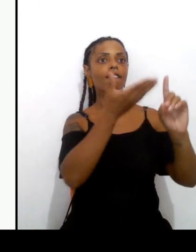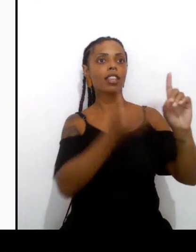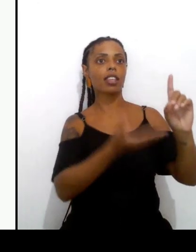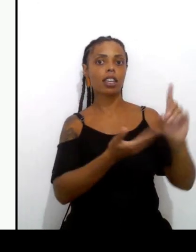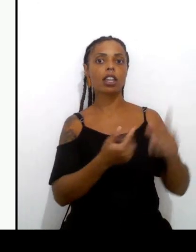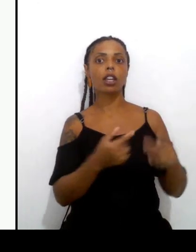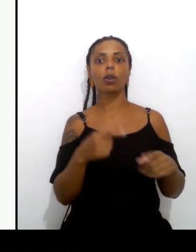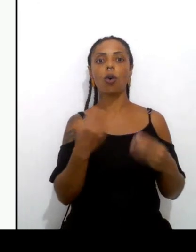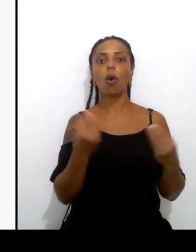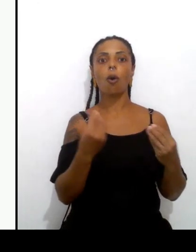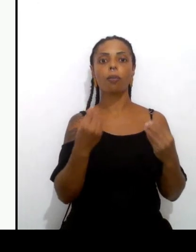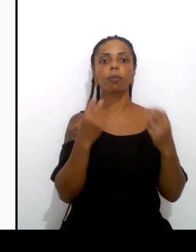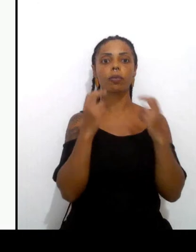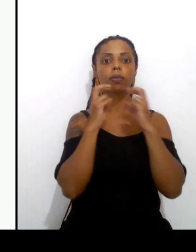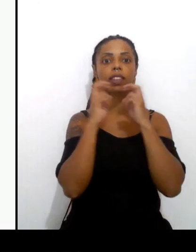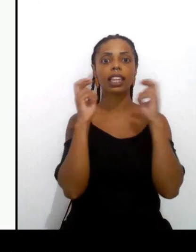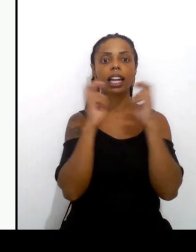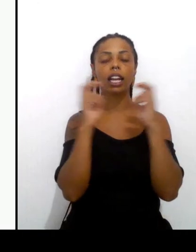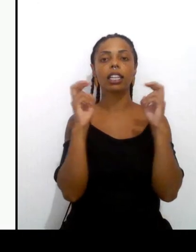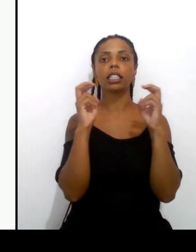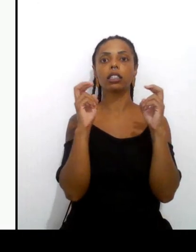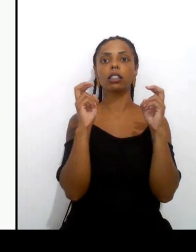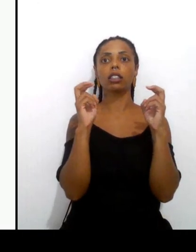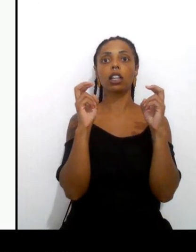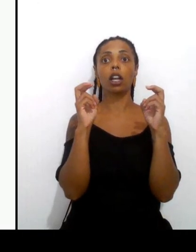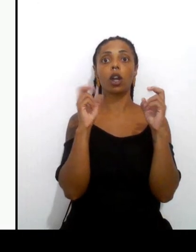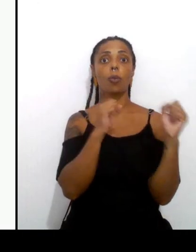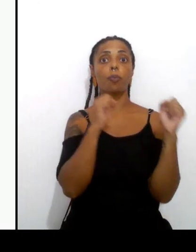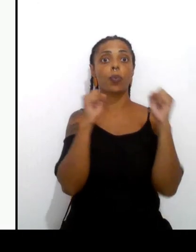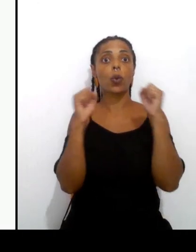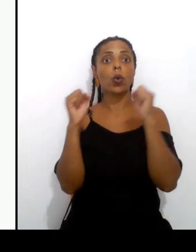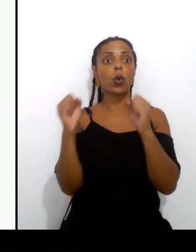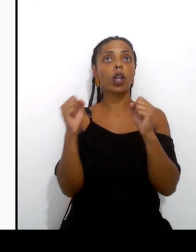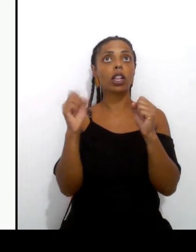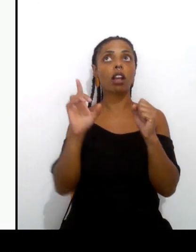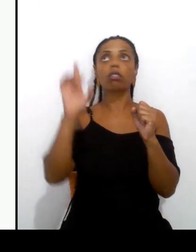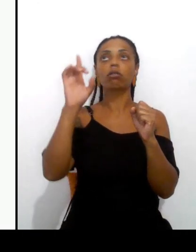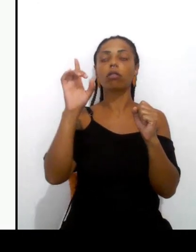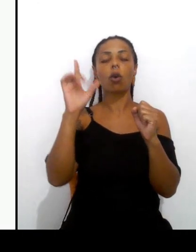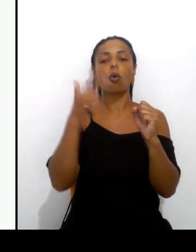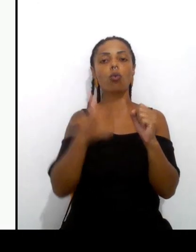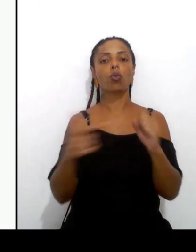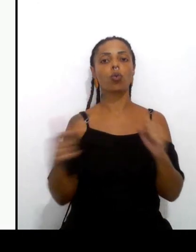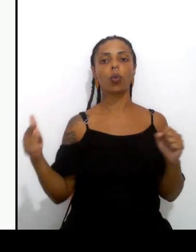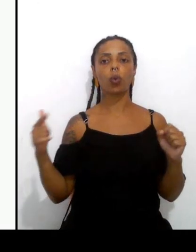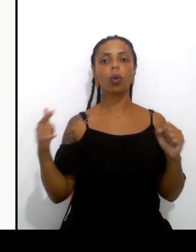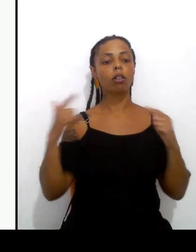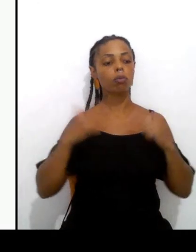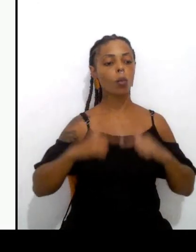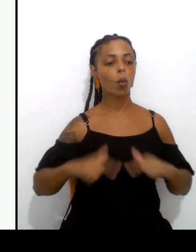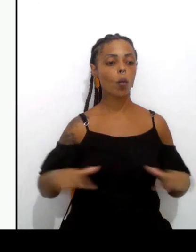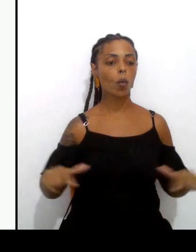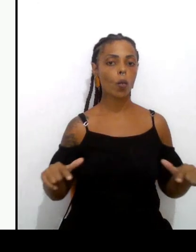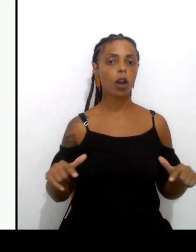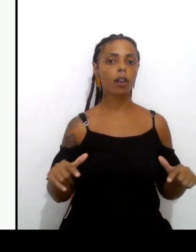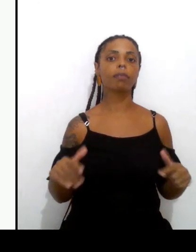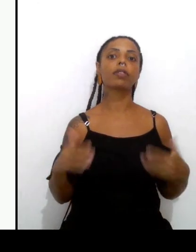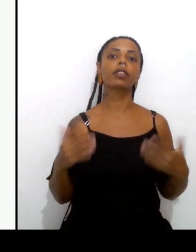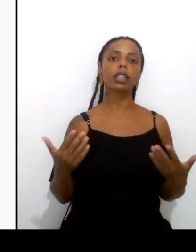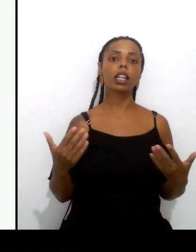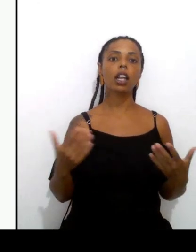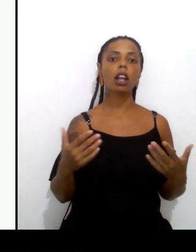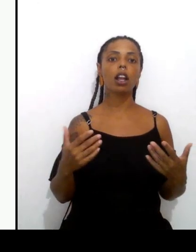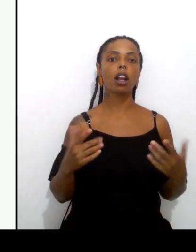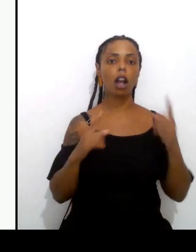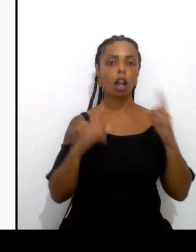se esvai de qualquer tipo de poder simbólico divino e essa expressão Se parece a expressão de